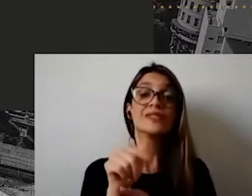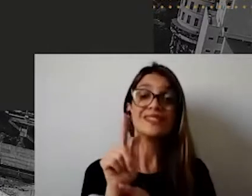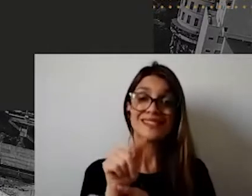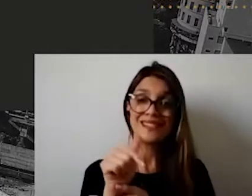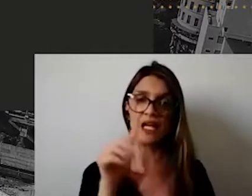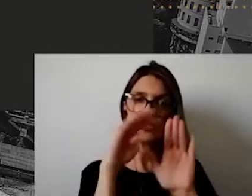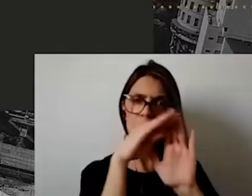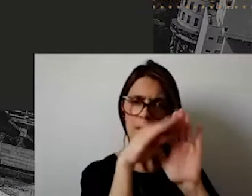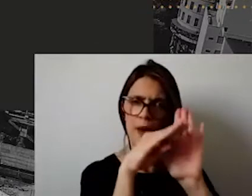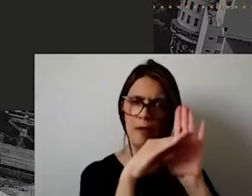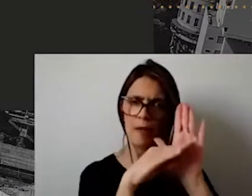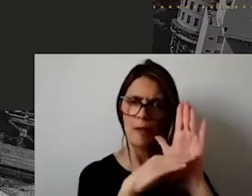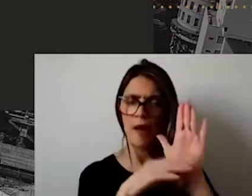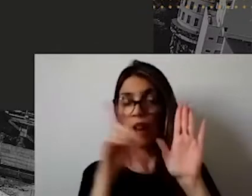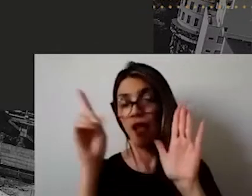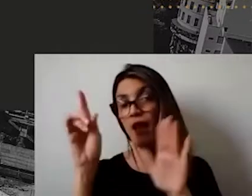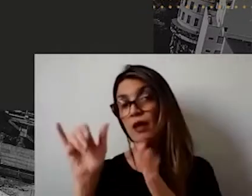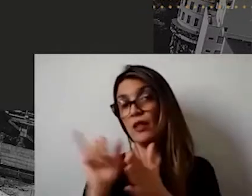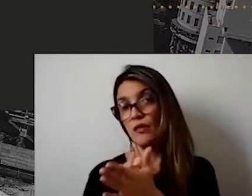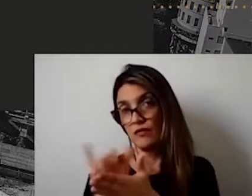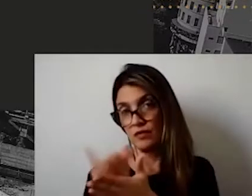em Nova York.